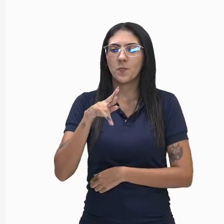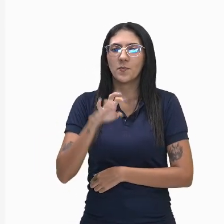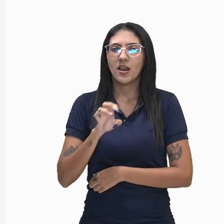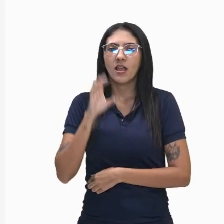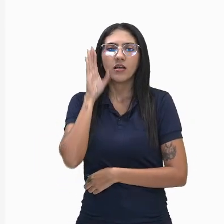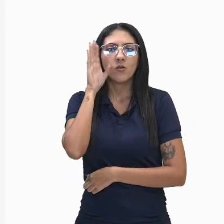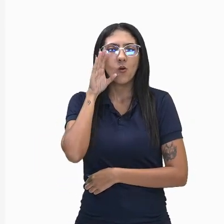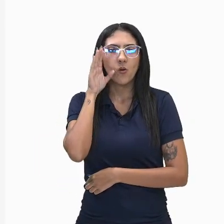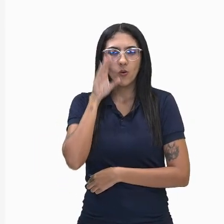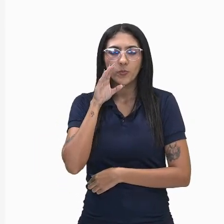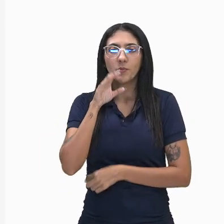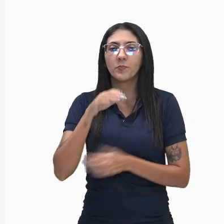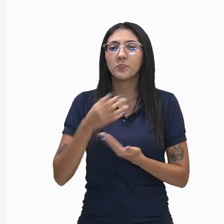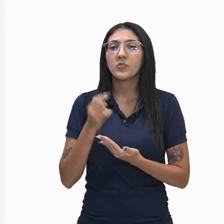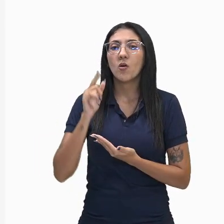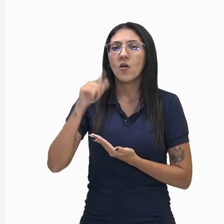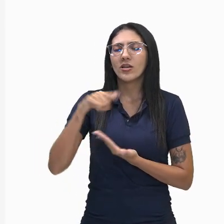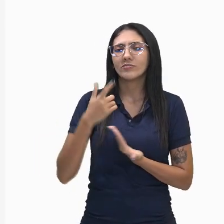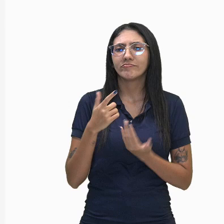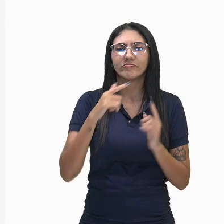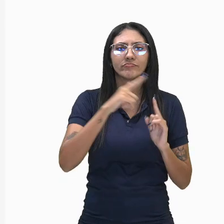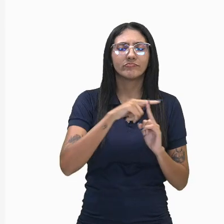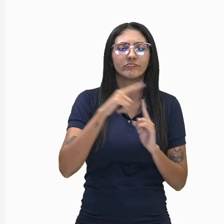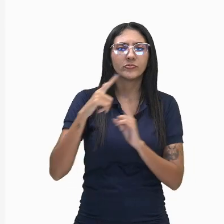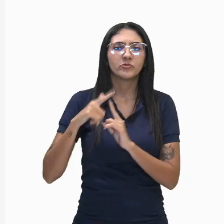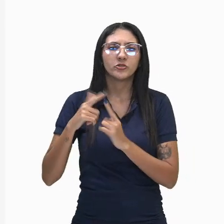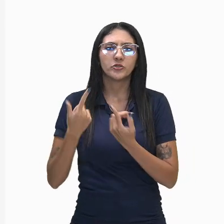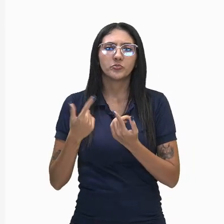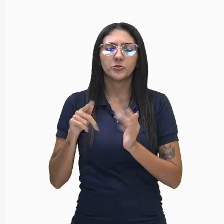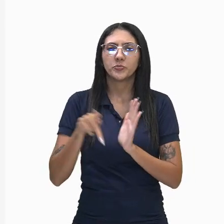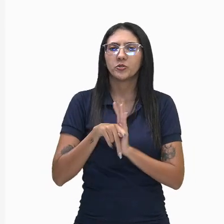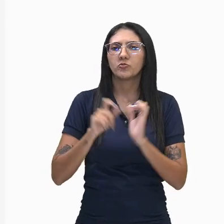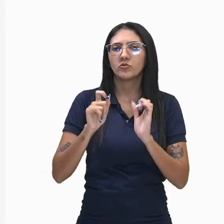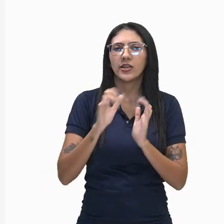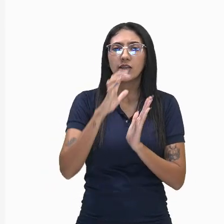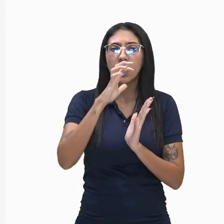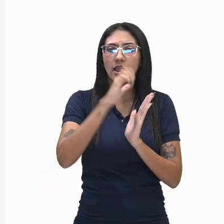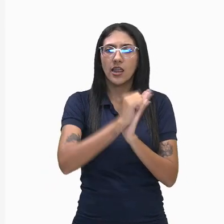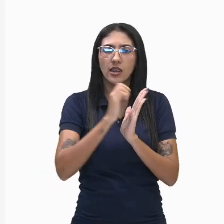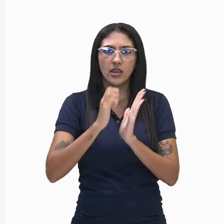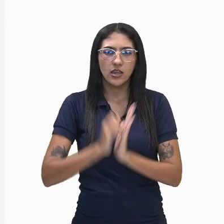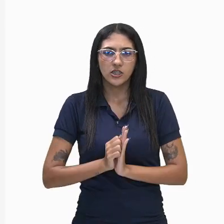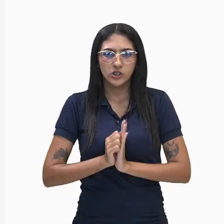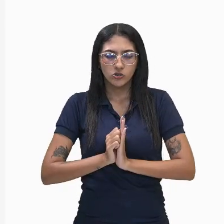era justamente uma forma, né, de registro que